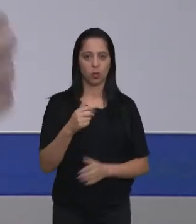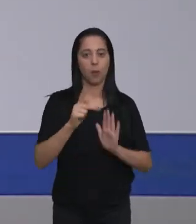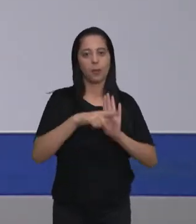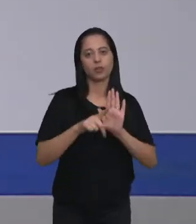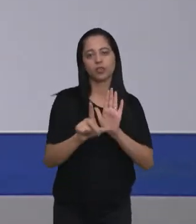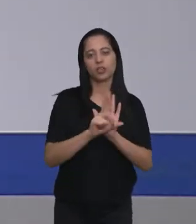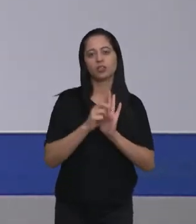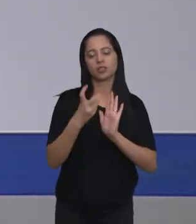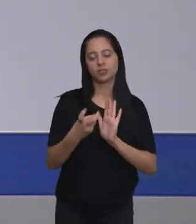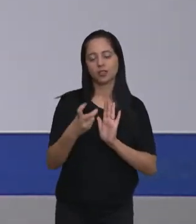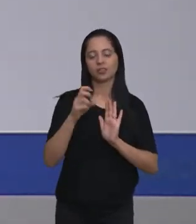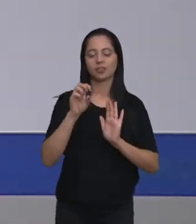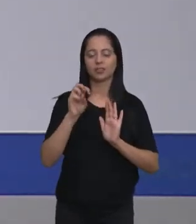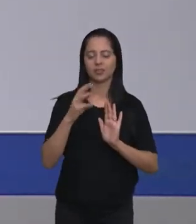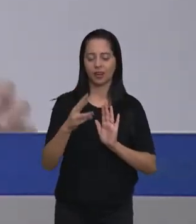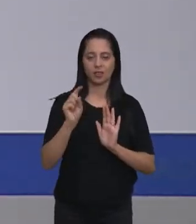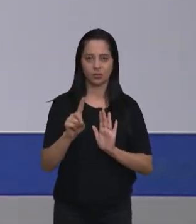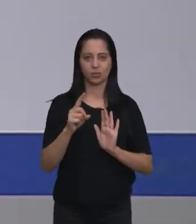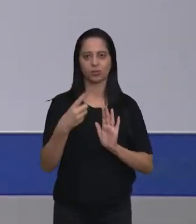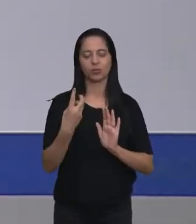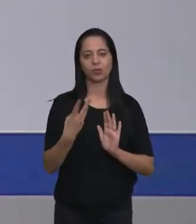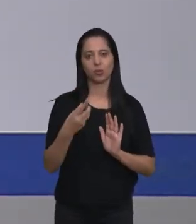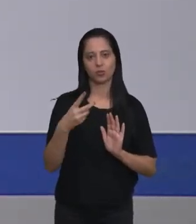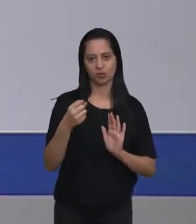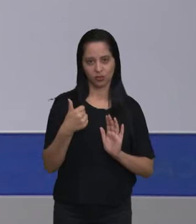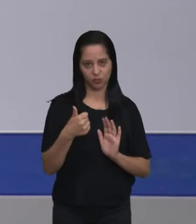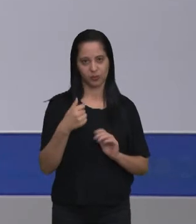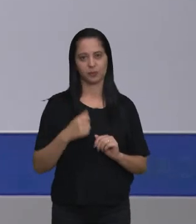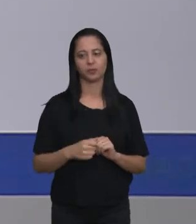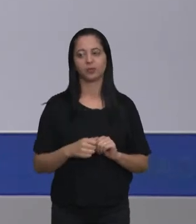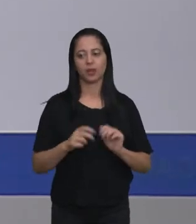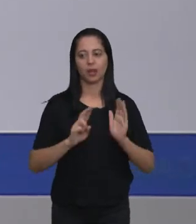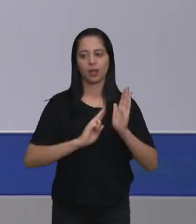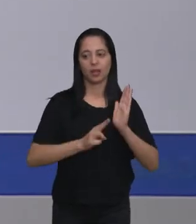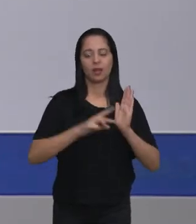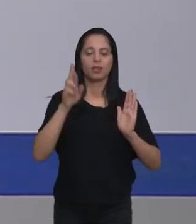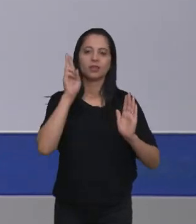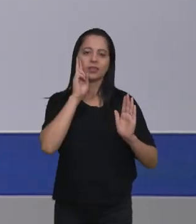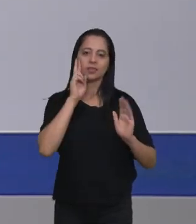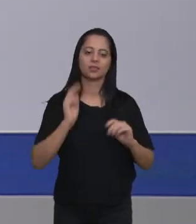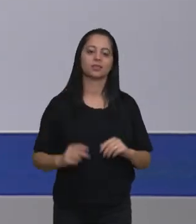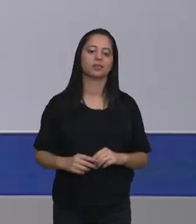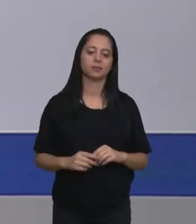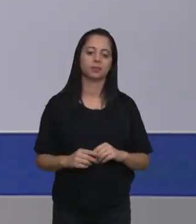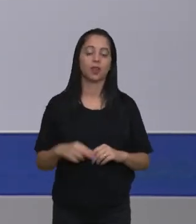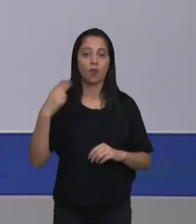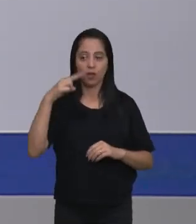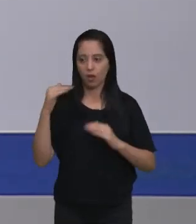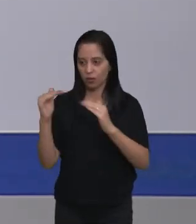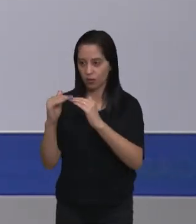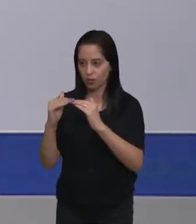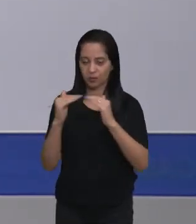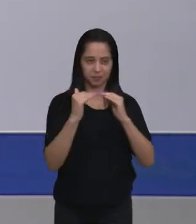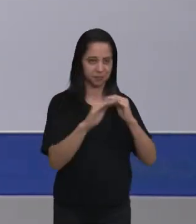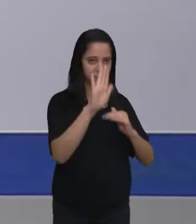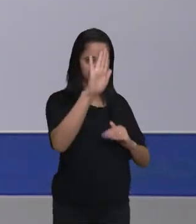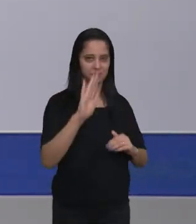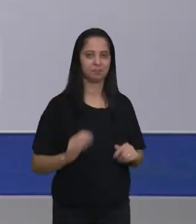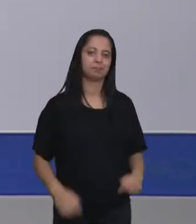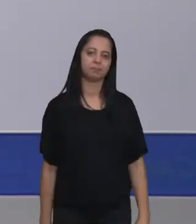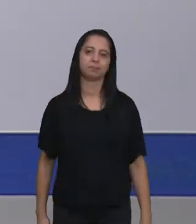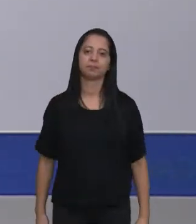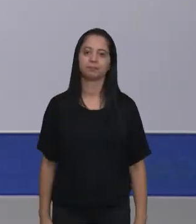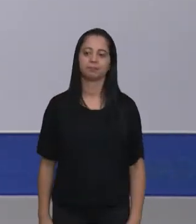Lei 531/2021. De autoria do vereador Renato Santiago. Vereadores favoráveis permaneçam em comissão. Os contrários